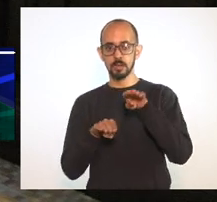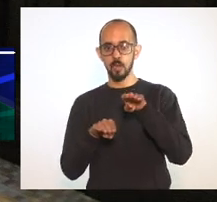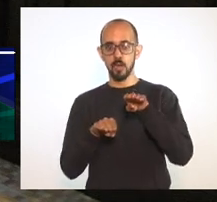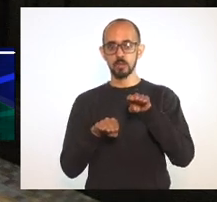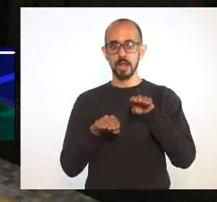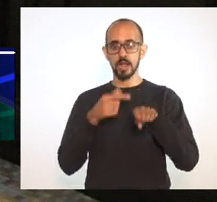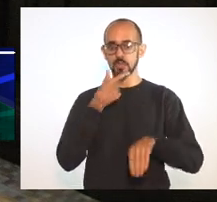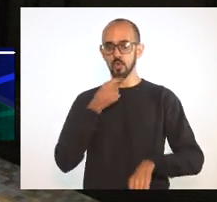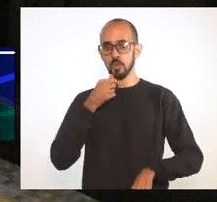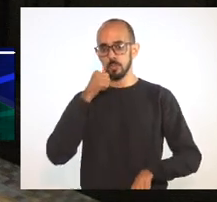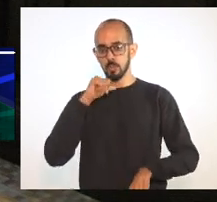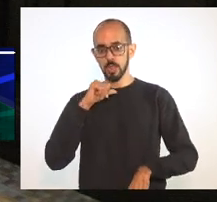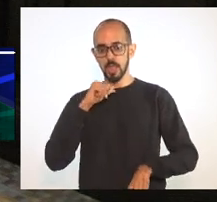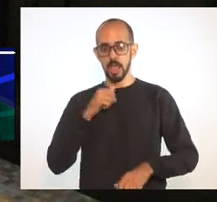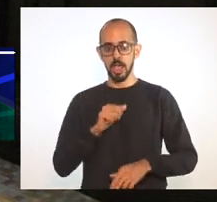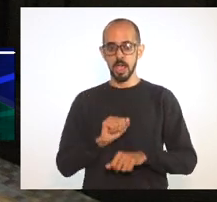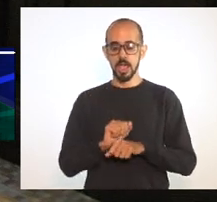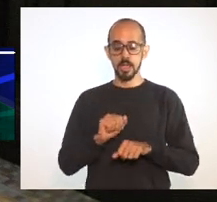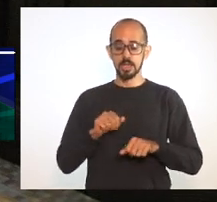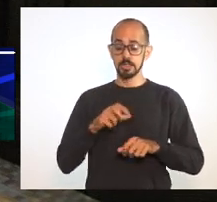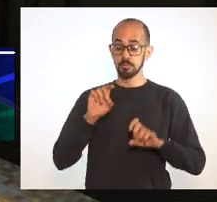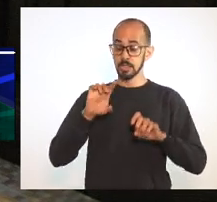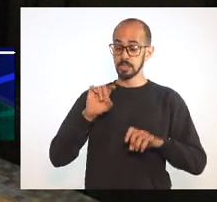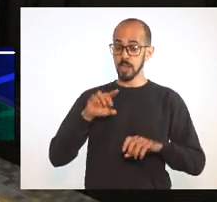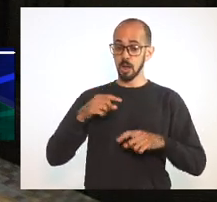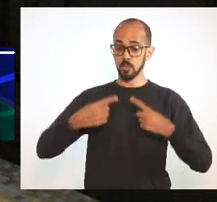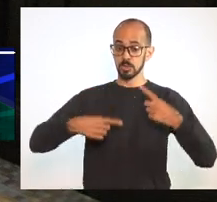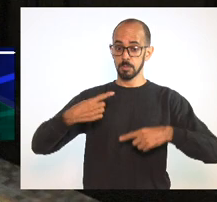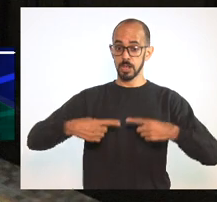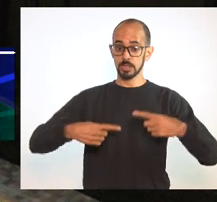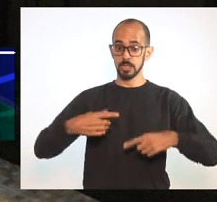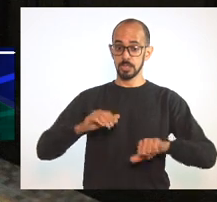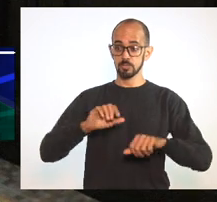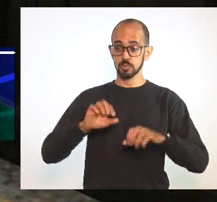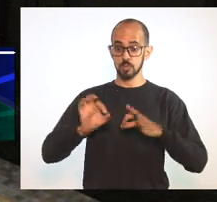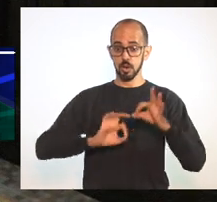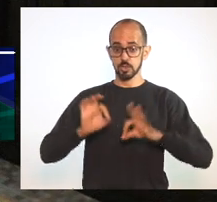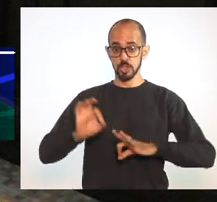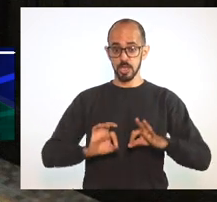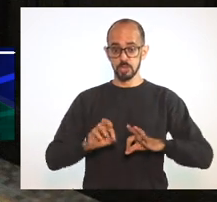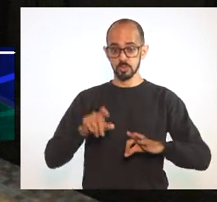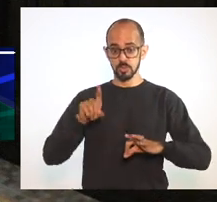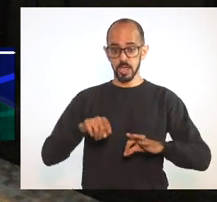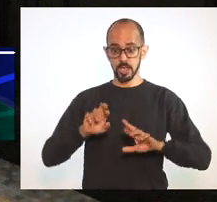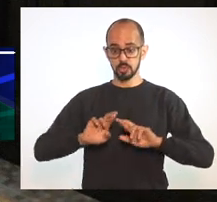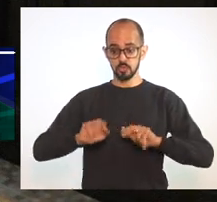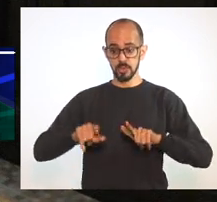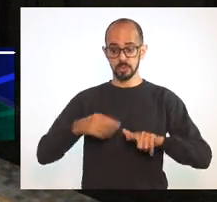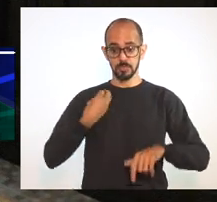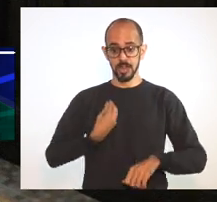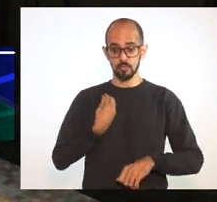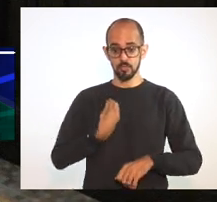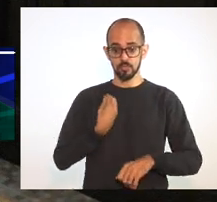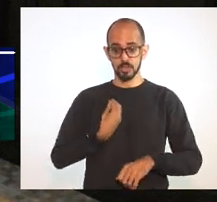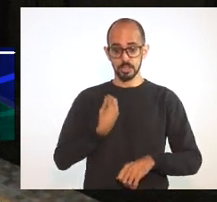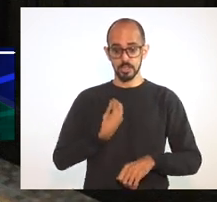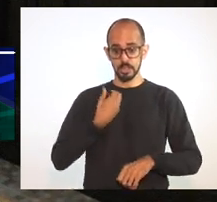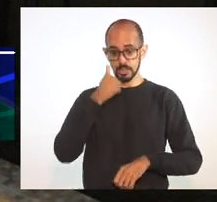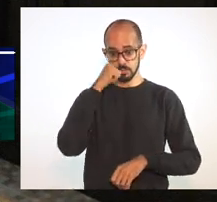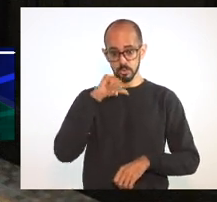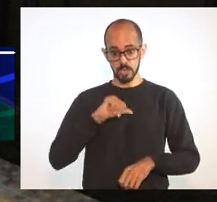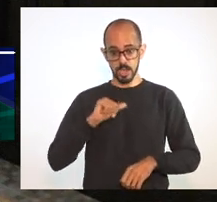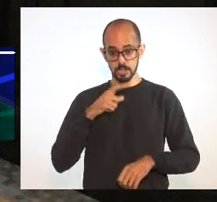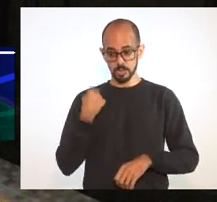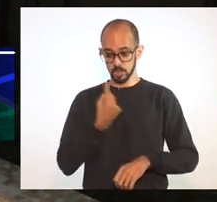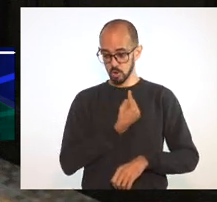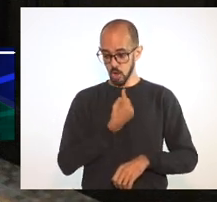especial quando debatemos aqui projetos que vão fazer diferença para a vida das nossas mulheres e de